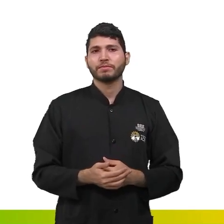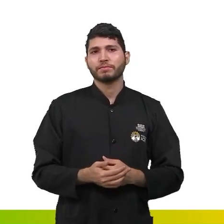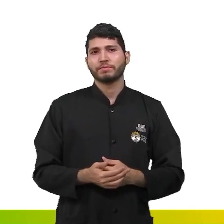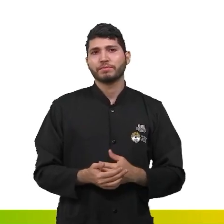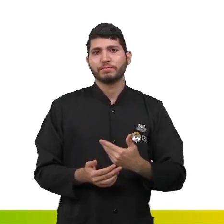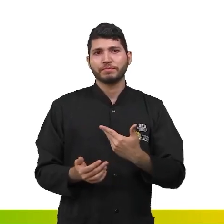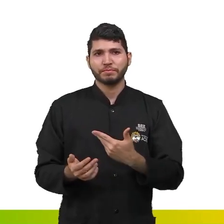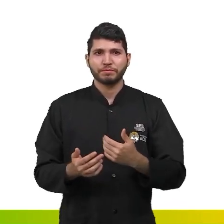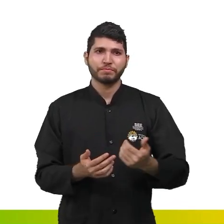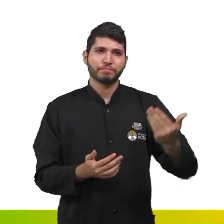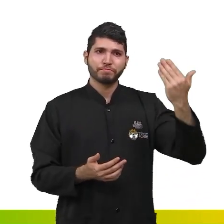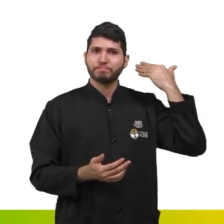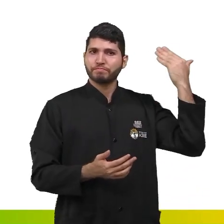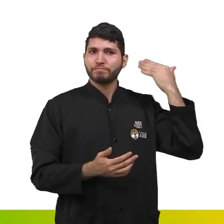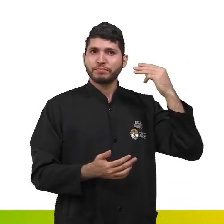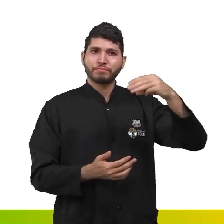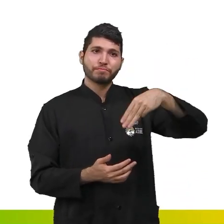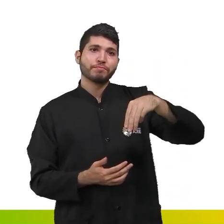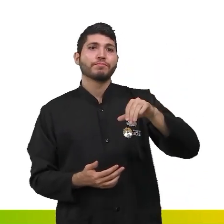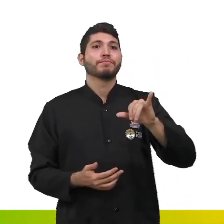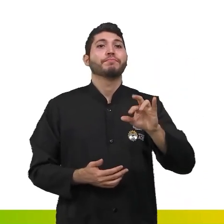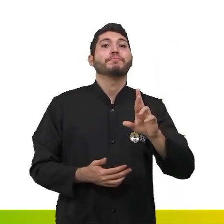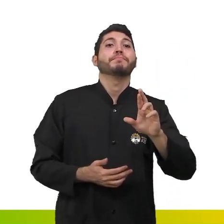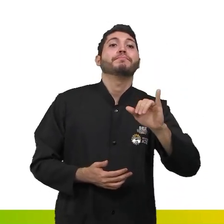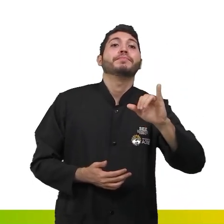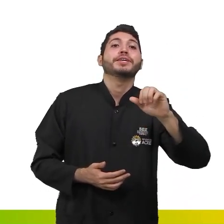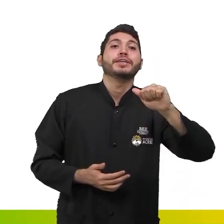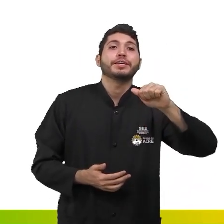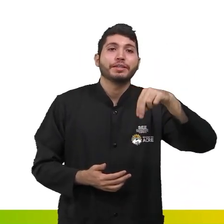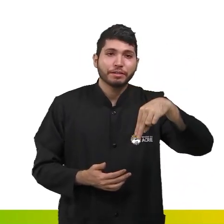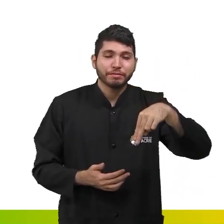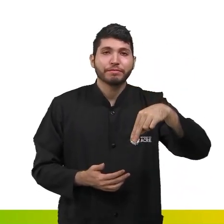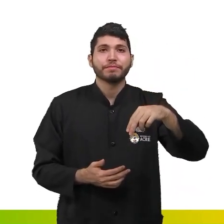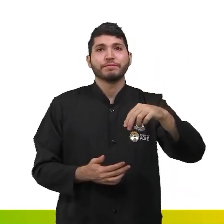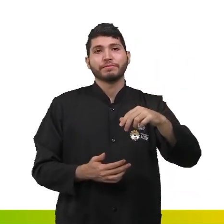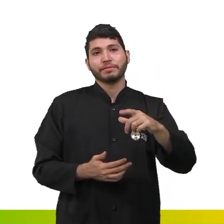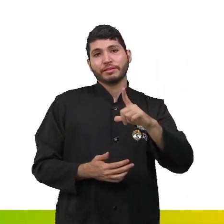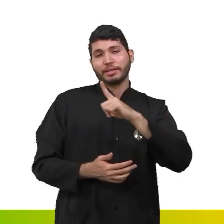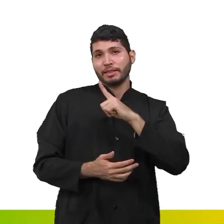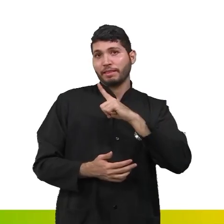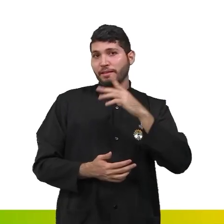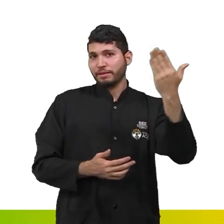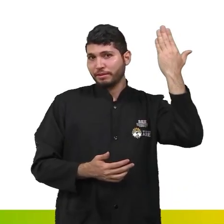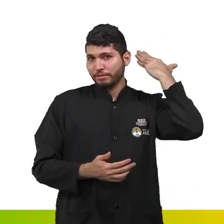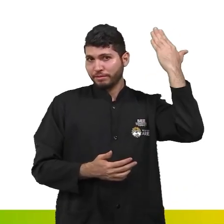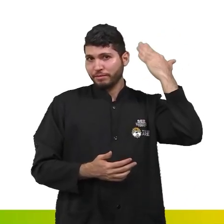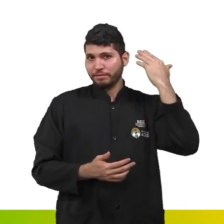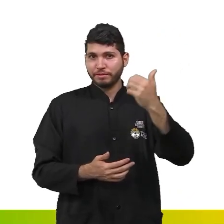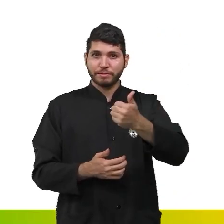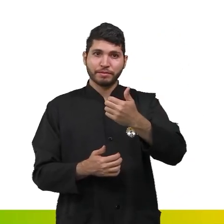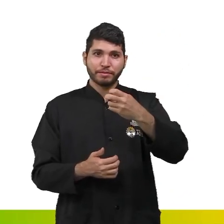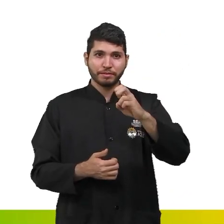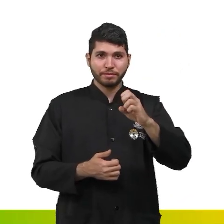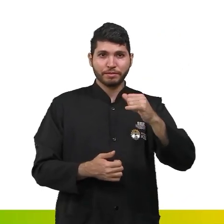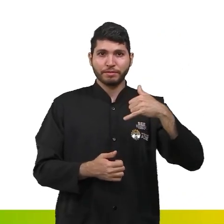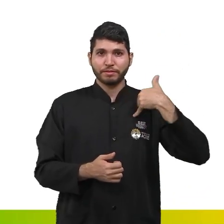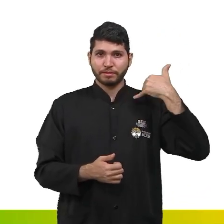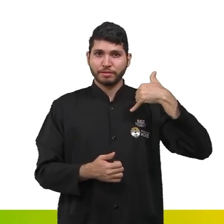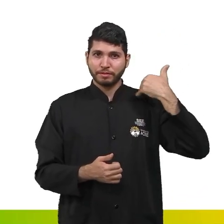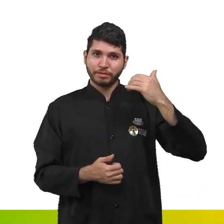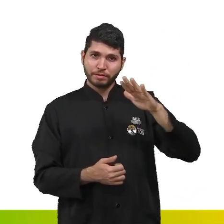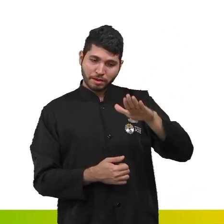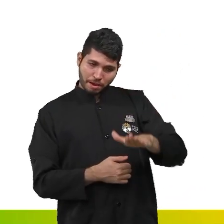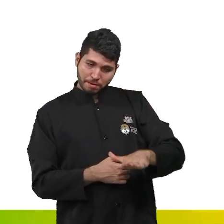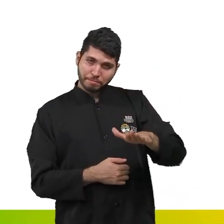15 anos, é a idade, né, galera? Então, quando tinha 15 anos, era uma chica barrita, ou